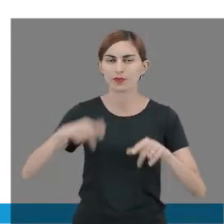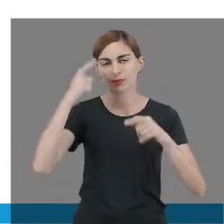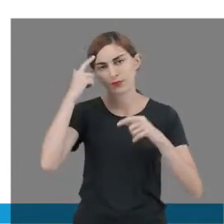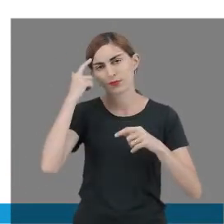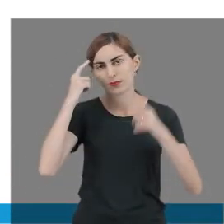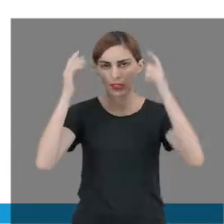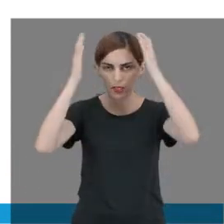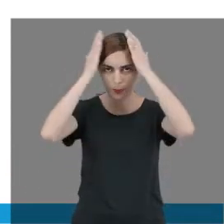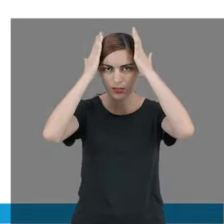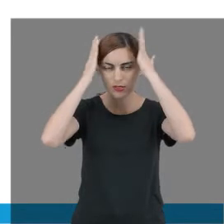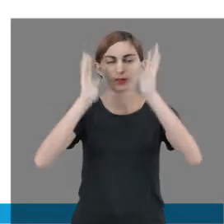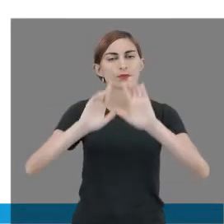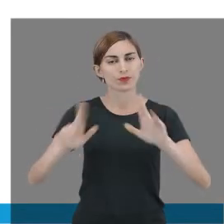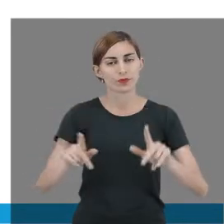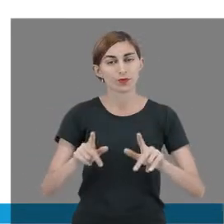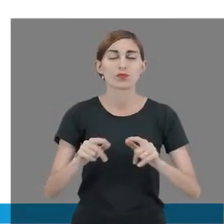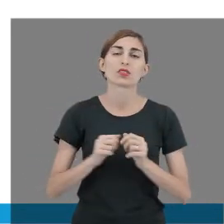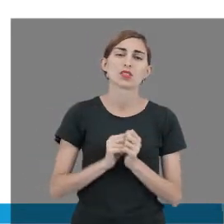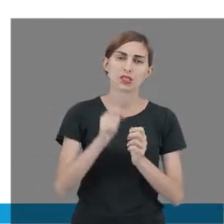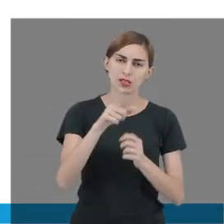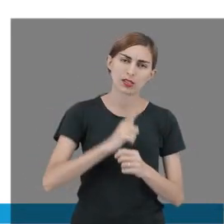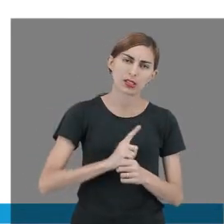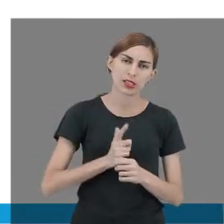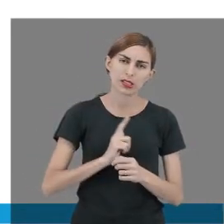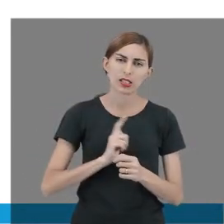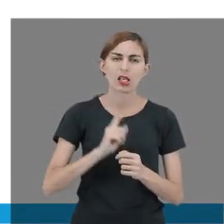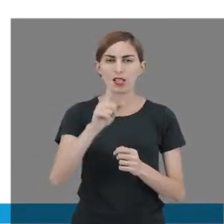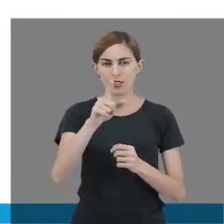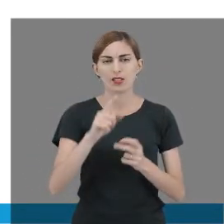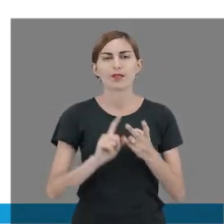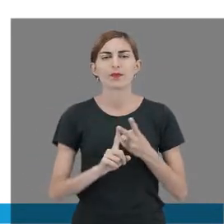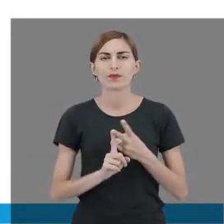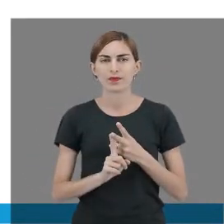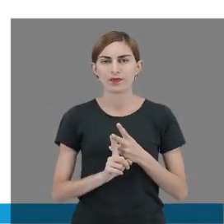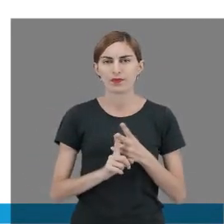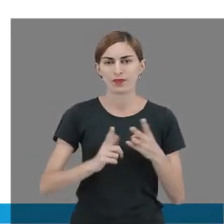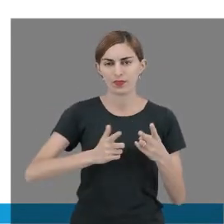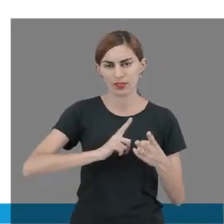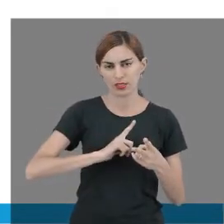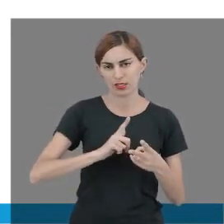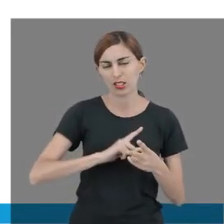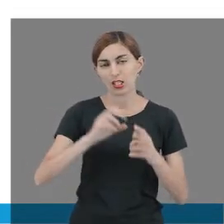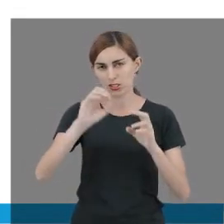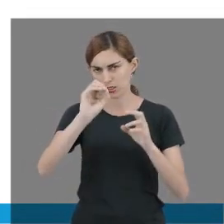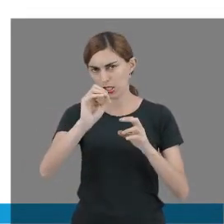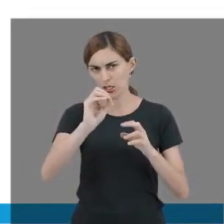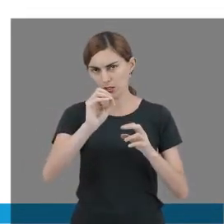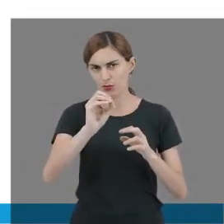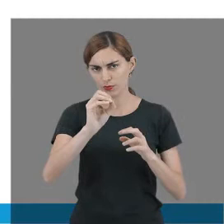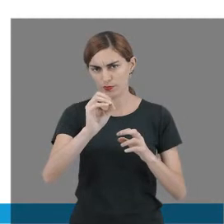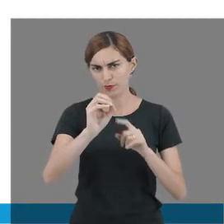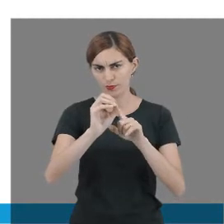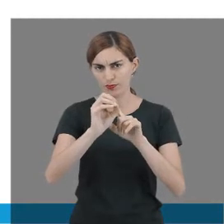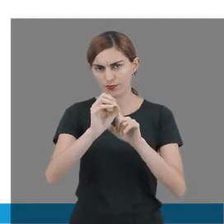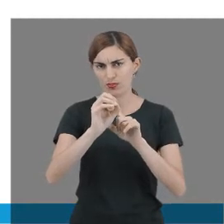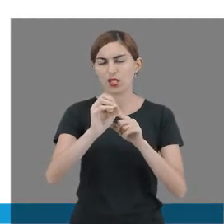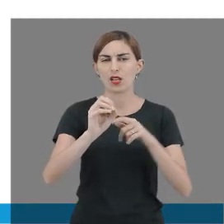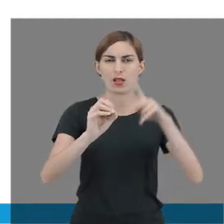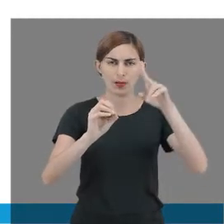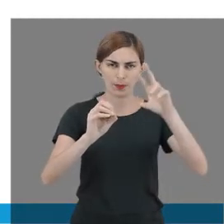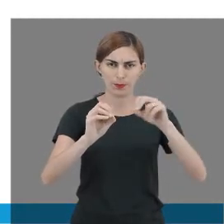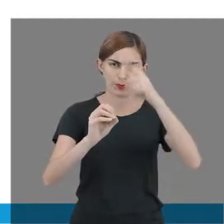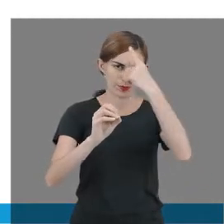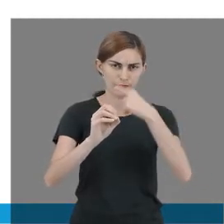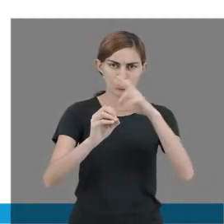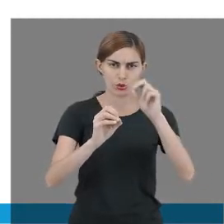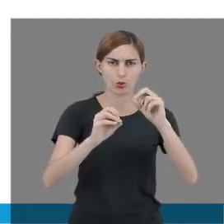E aí, baseado nisso, se a gente classifica como Z-score, a gente tem o 0, que é o percentil 50, a gente